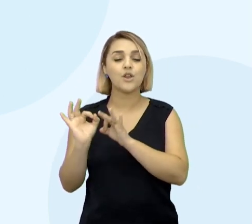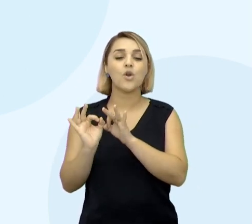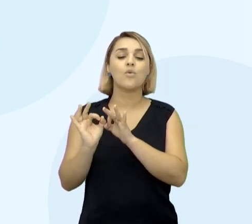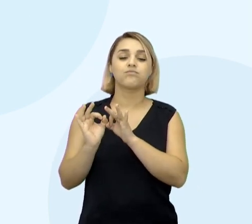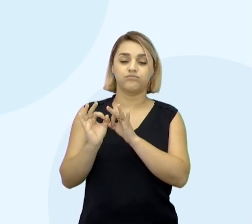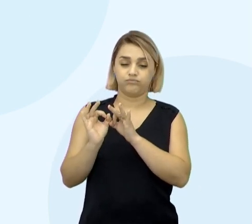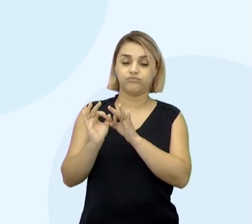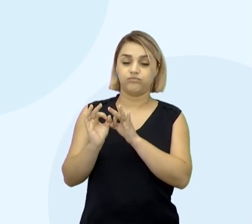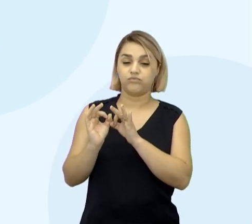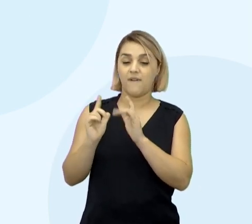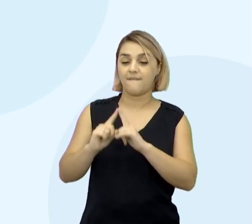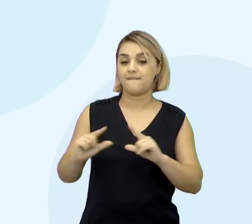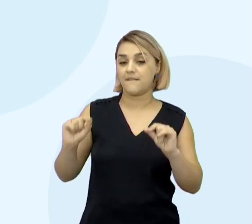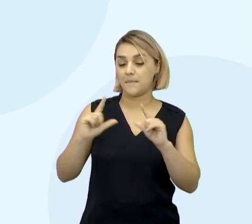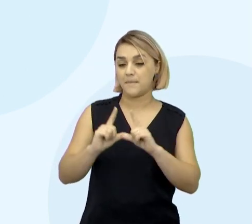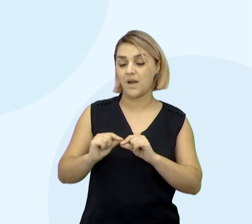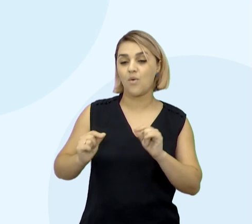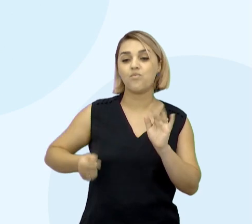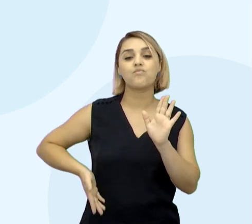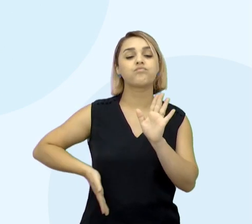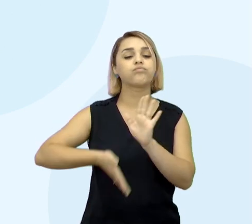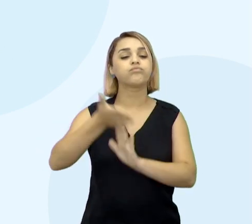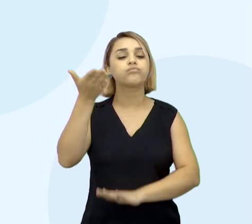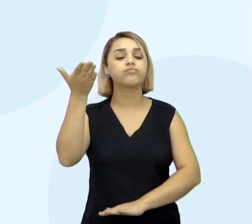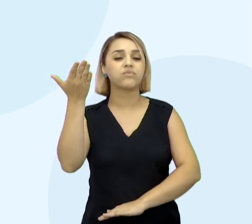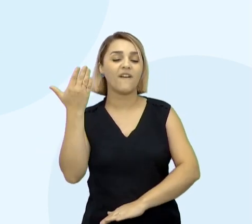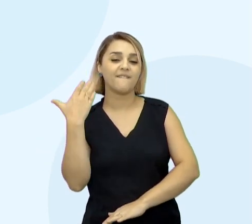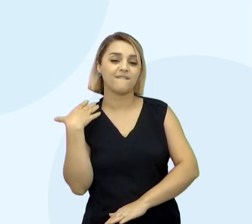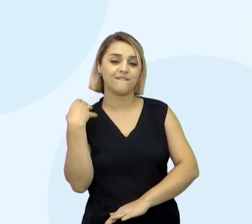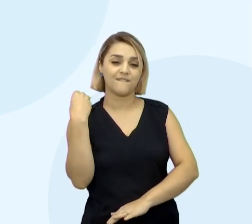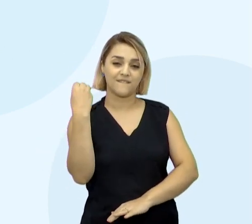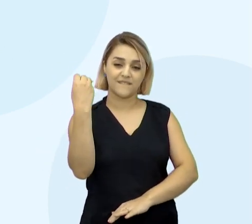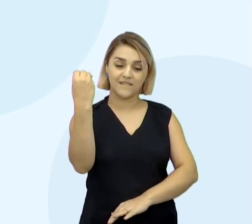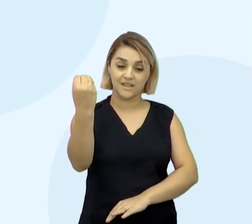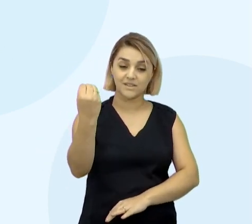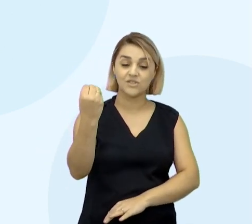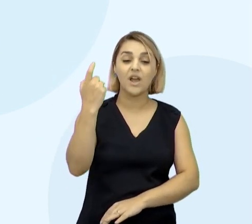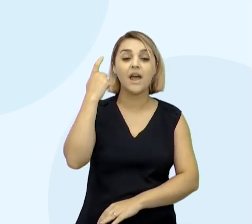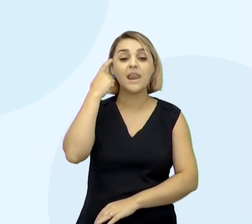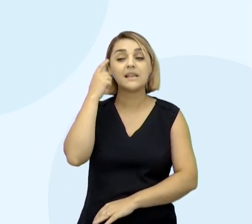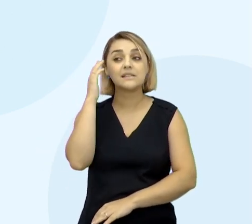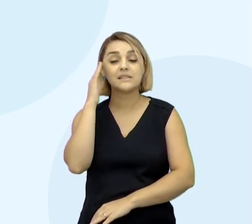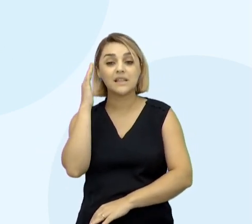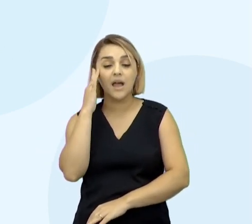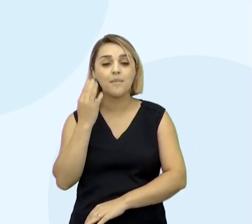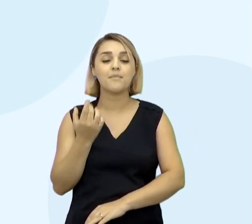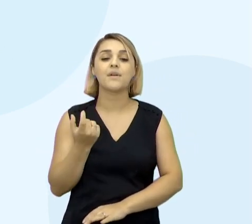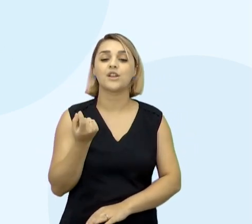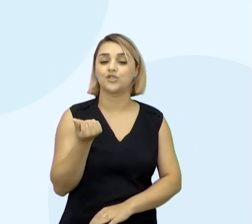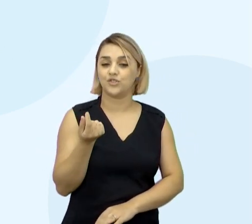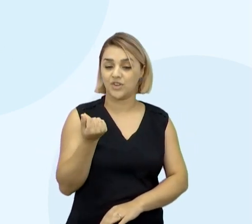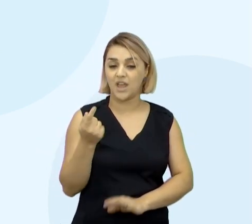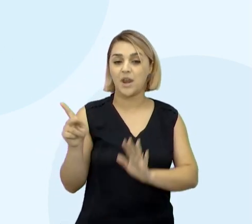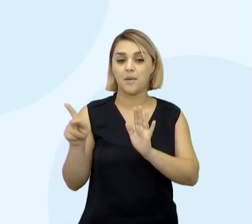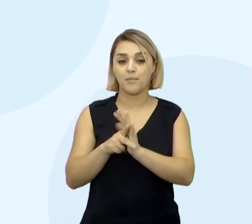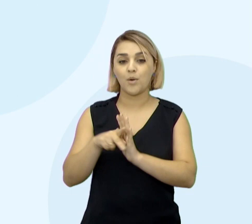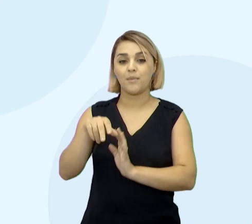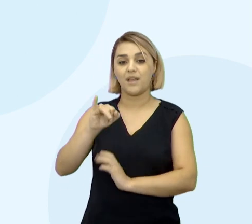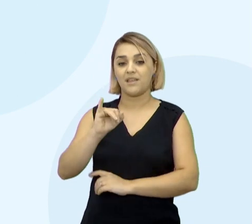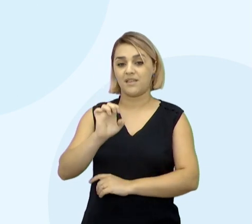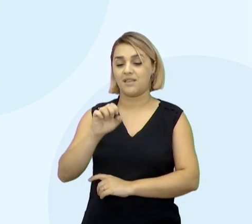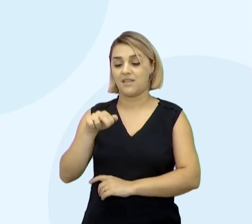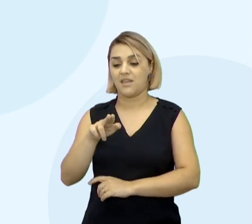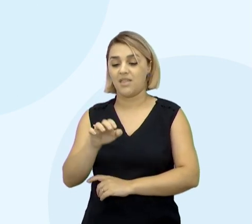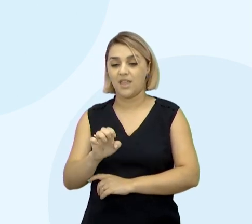Pesquisando, ficou sabendo que a moeda desse país é o iene. Ela pode trocar seu dinheiro no Japão em